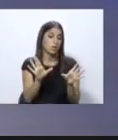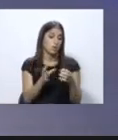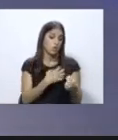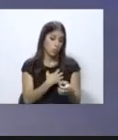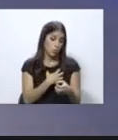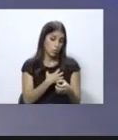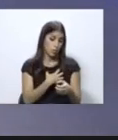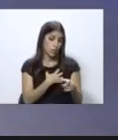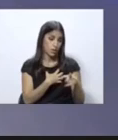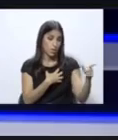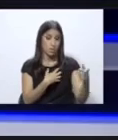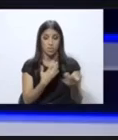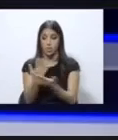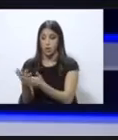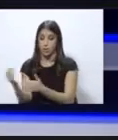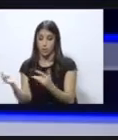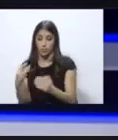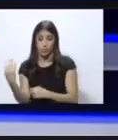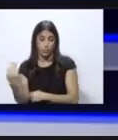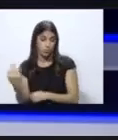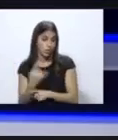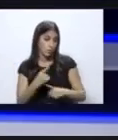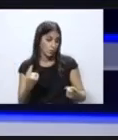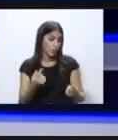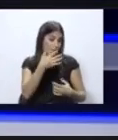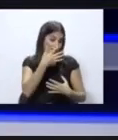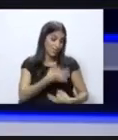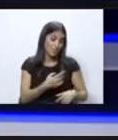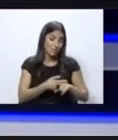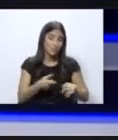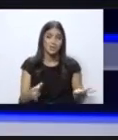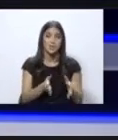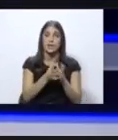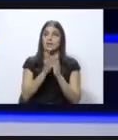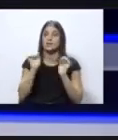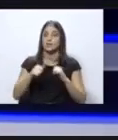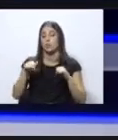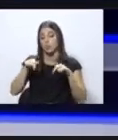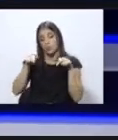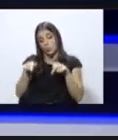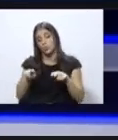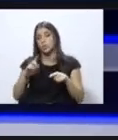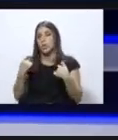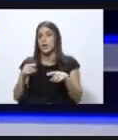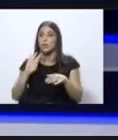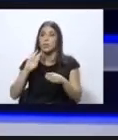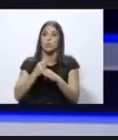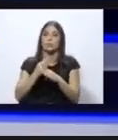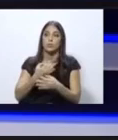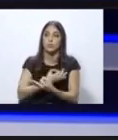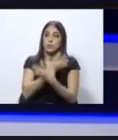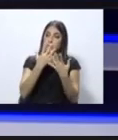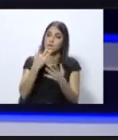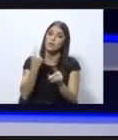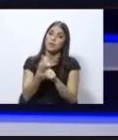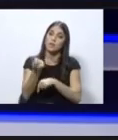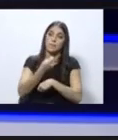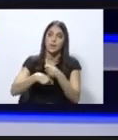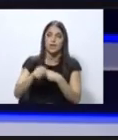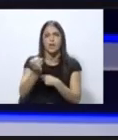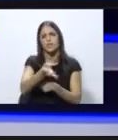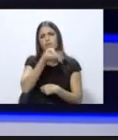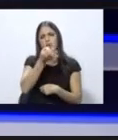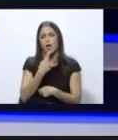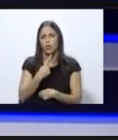potencial. Hoje é então o último dia de mercado. Tem-se falado muito de contratações nas